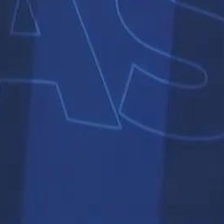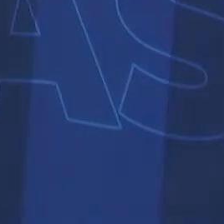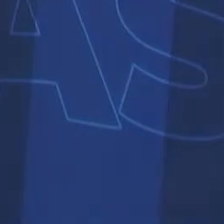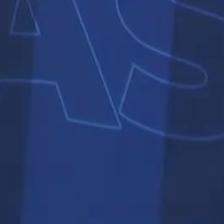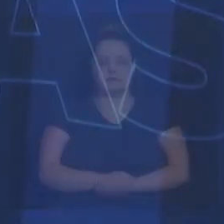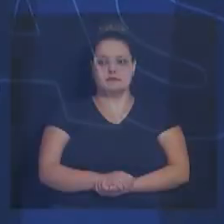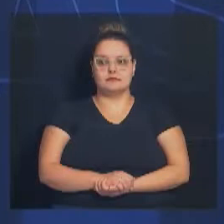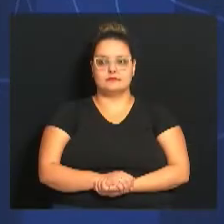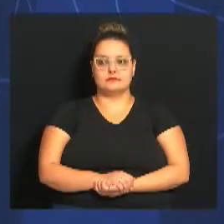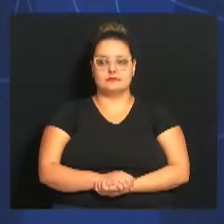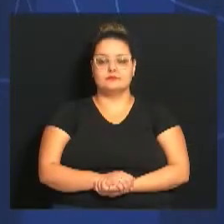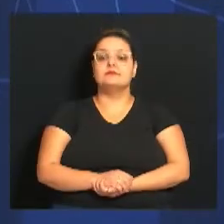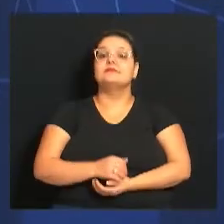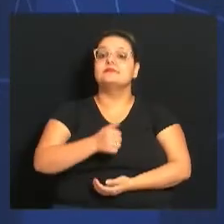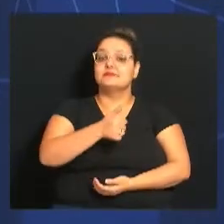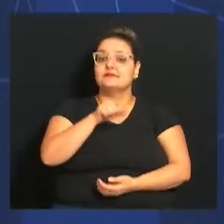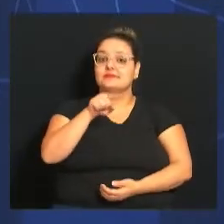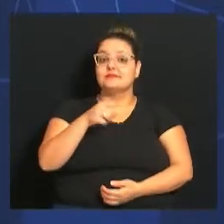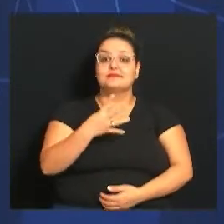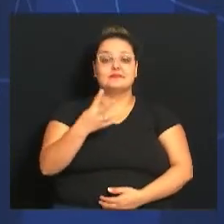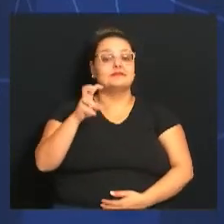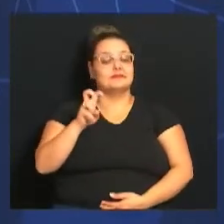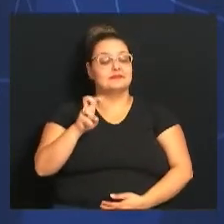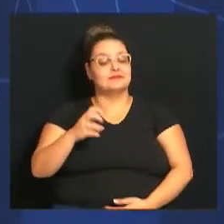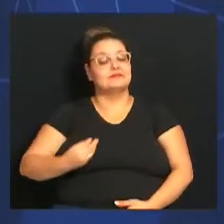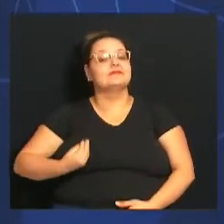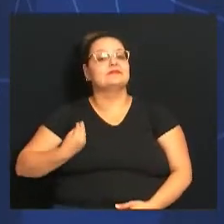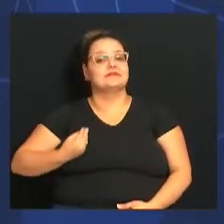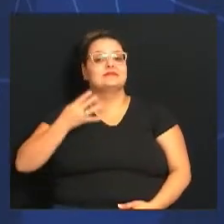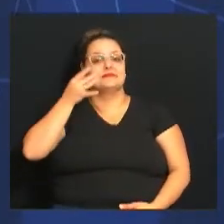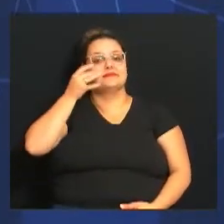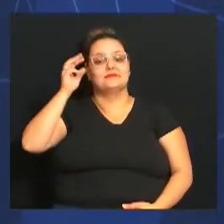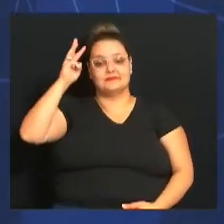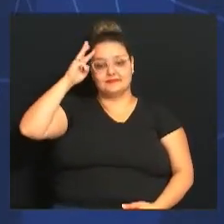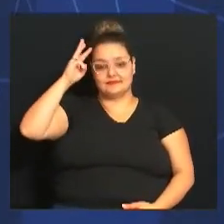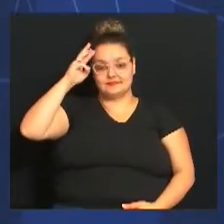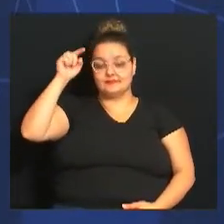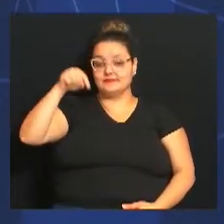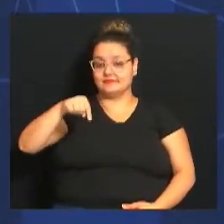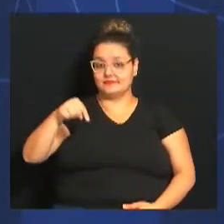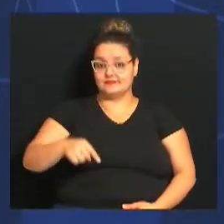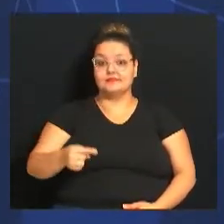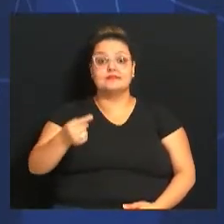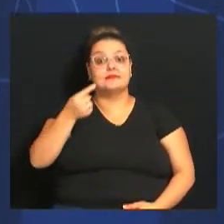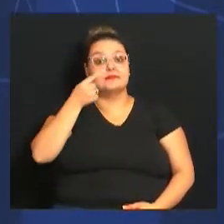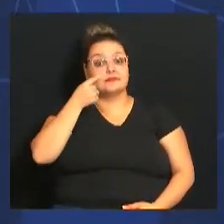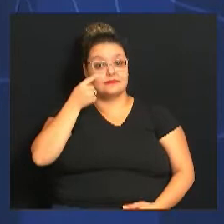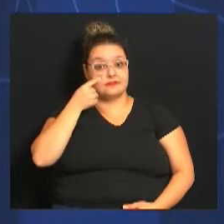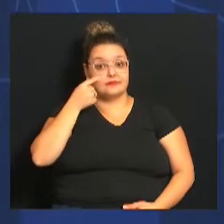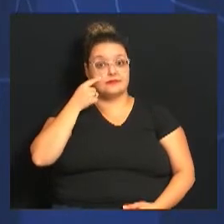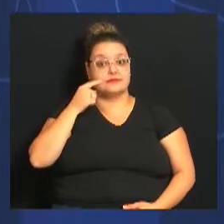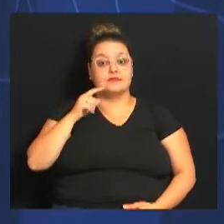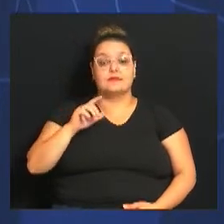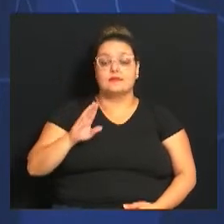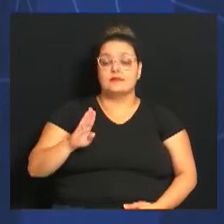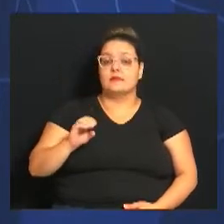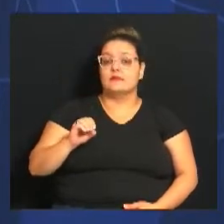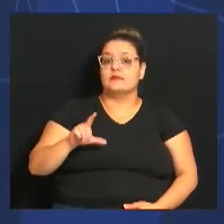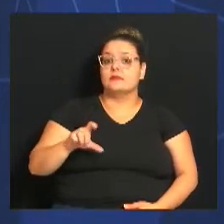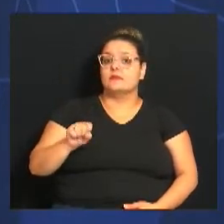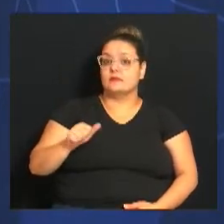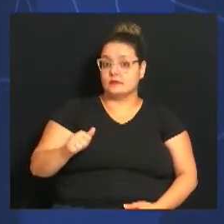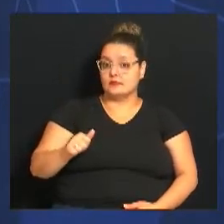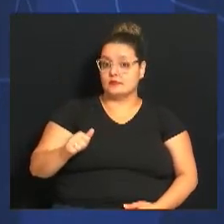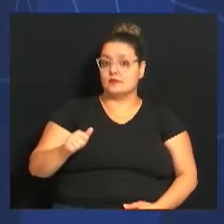Uma hora e 45 minutos, nós estamos ao vivo nesta terça-feira e olha só, a Bolsa de Valores Humanos, BVH, aqui